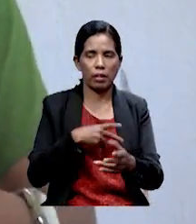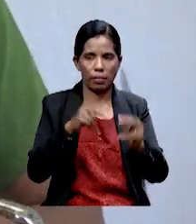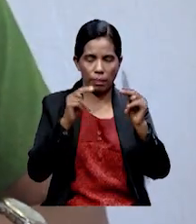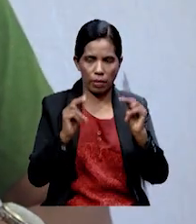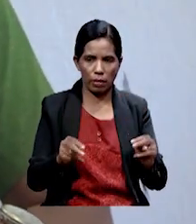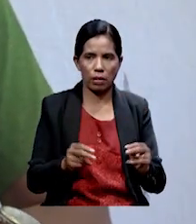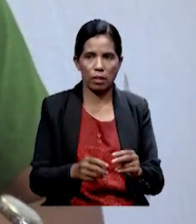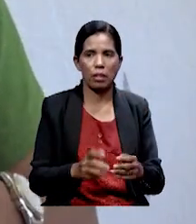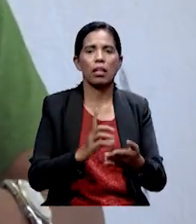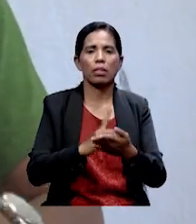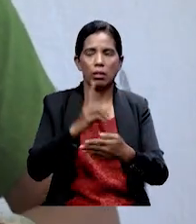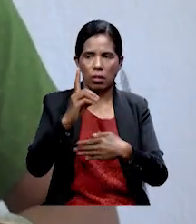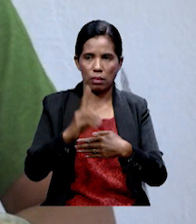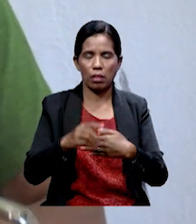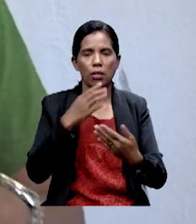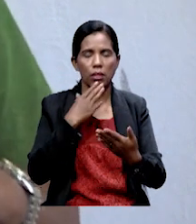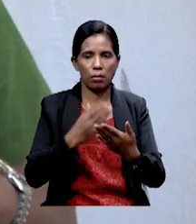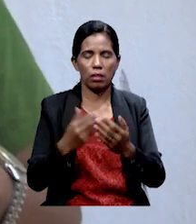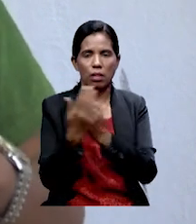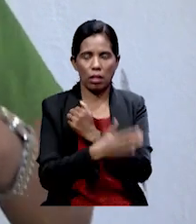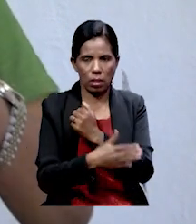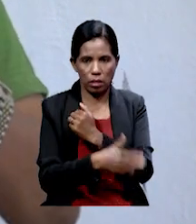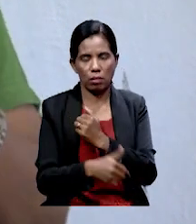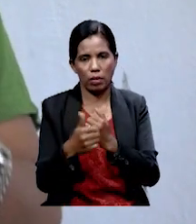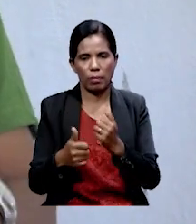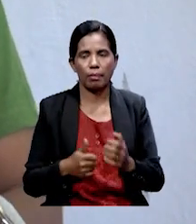ato desenvolve de acreditar em Railara.